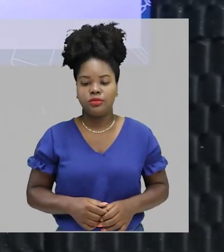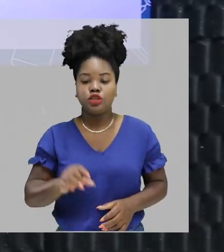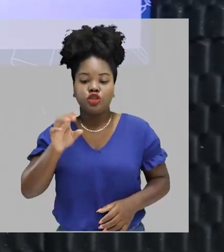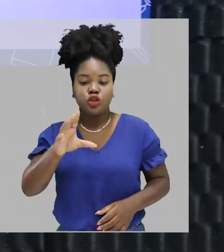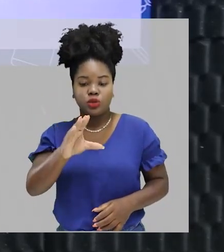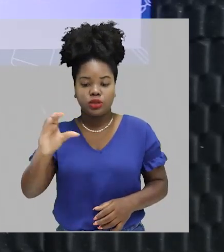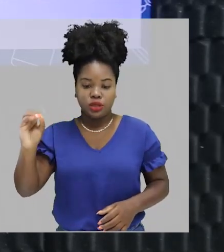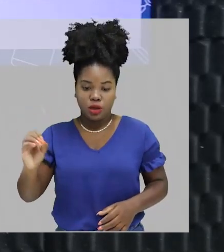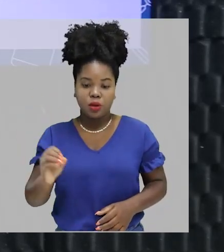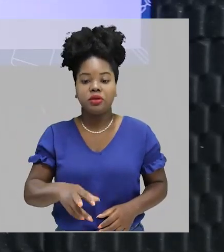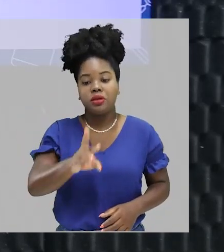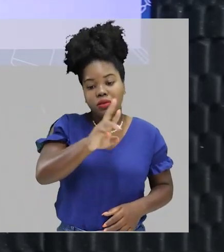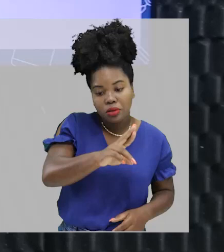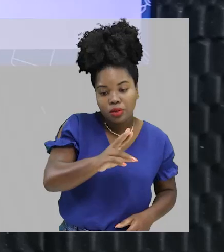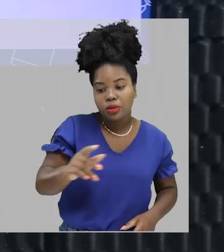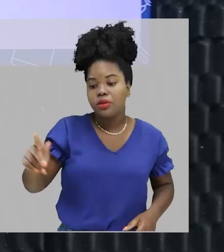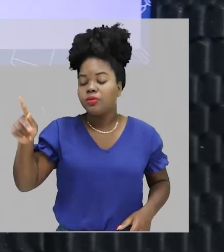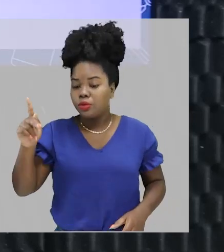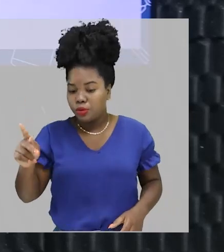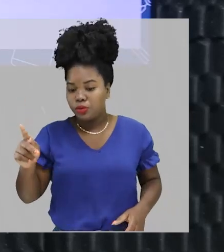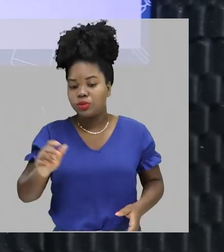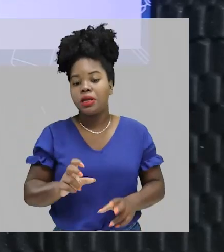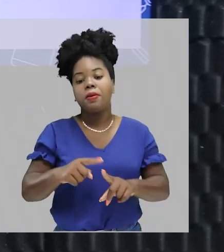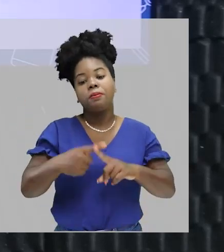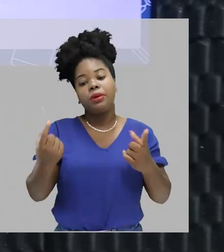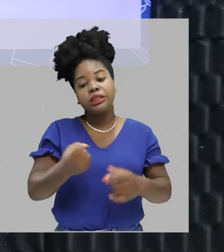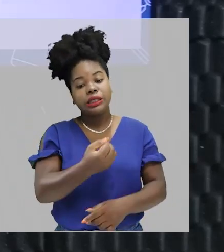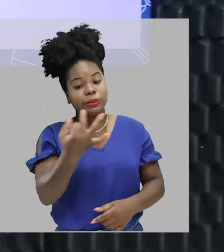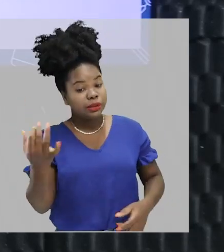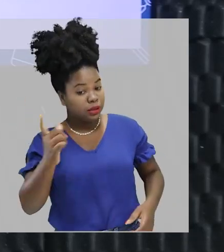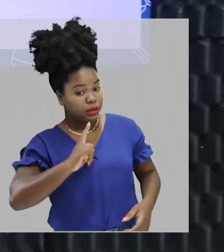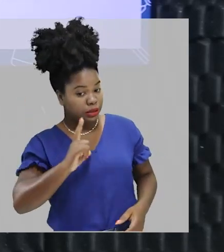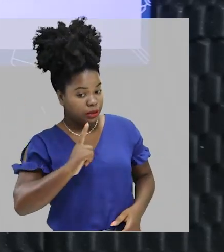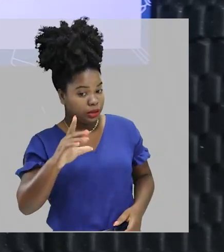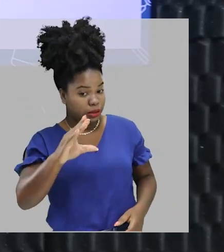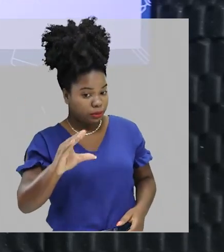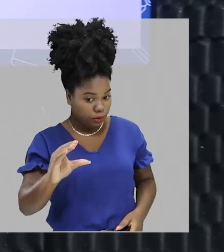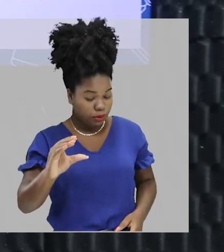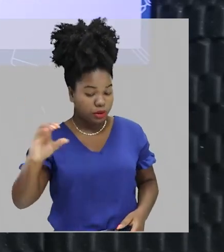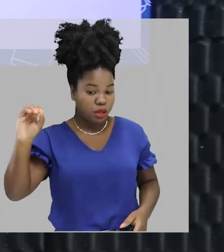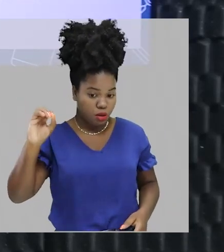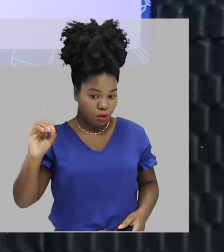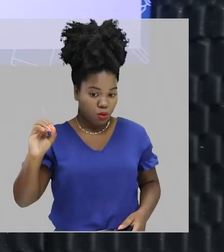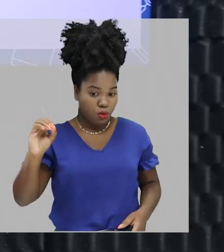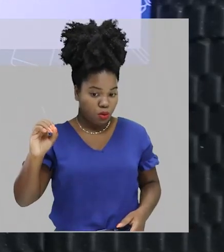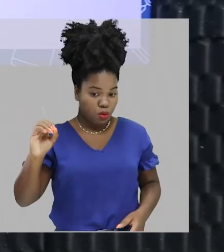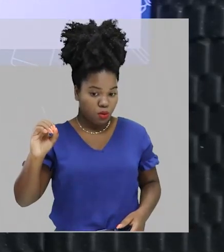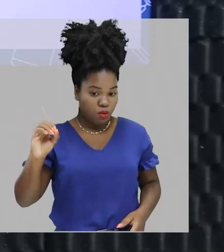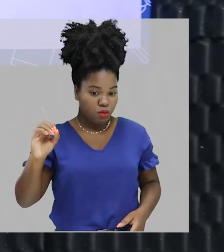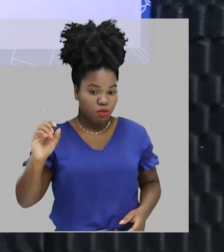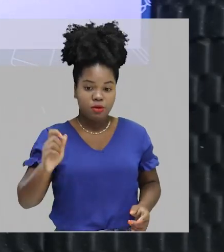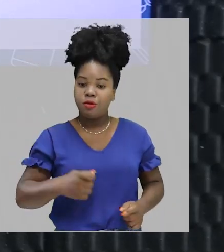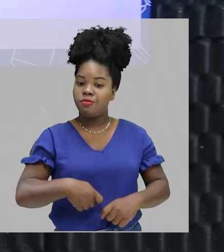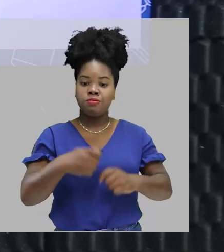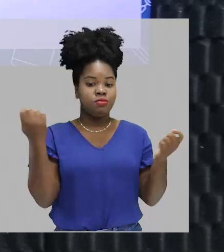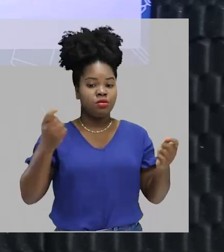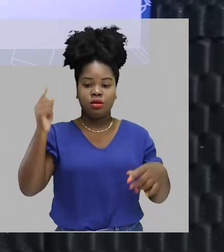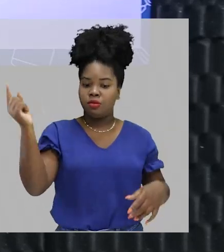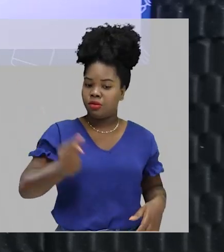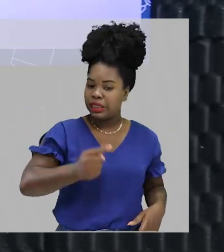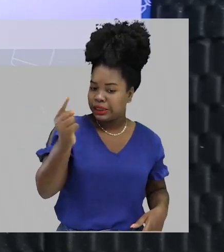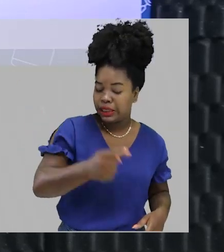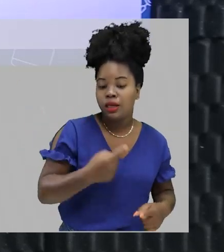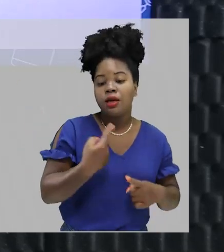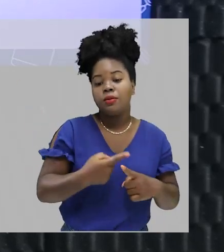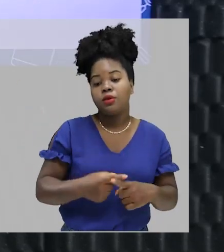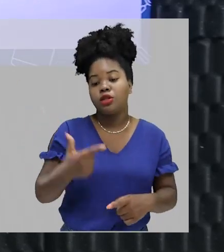Apenas o monóxido. Só que as quantidades que nós temos do monóxido, certo? Não dá para a gente cancelar, porque eu